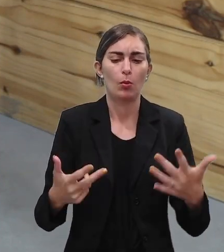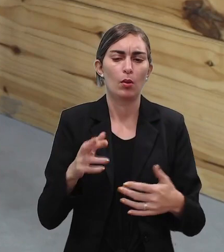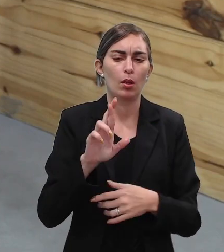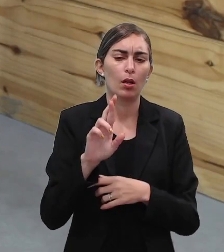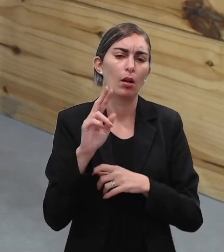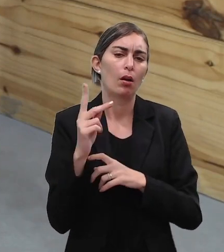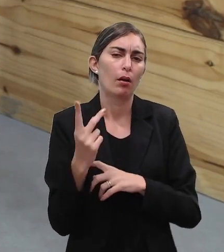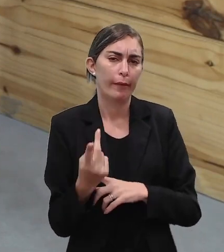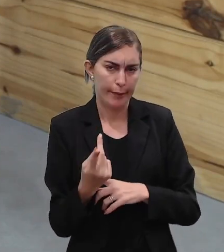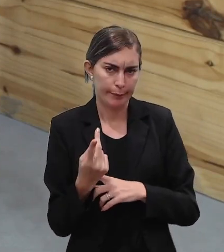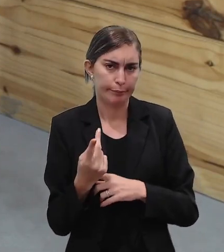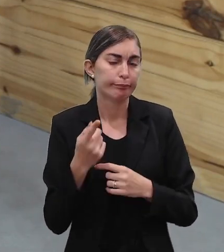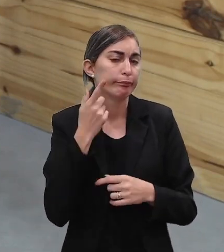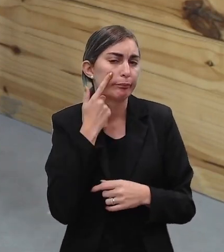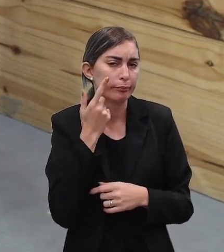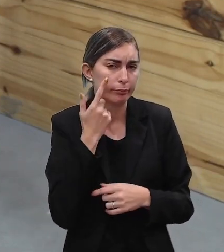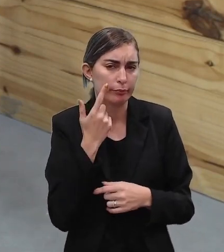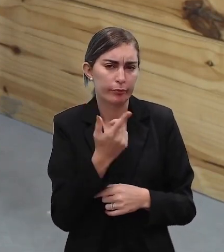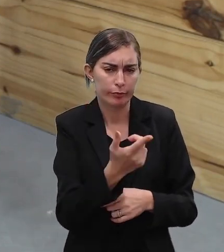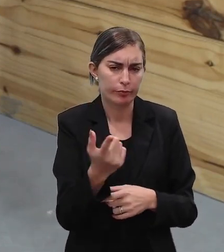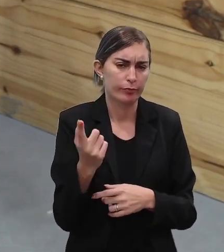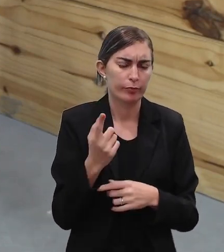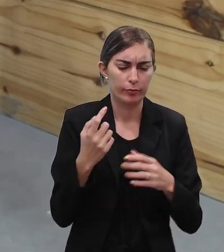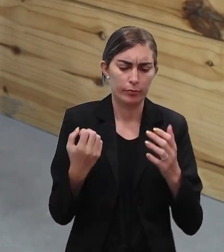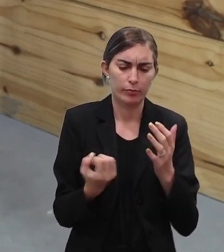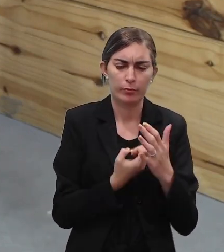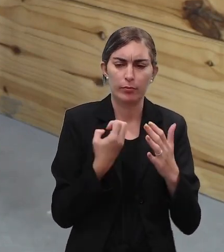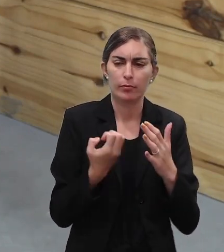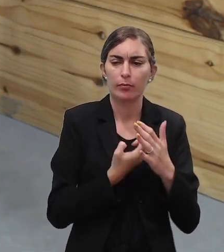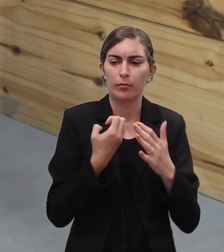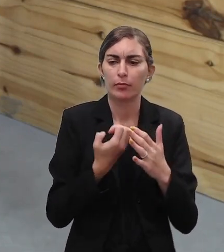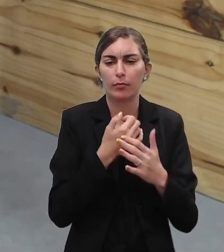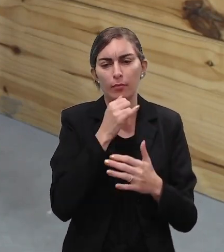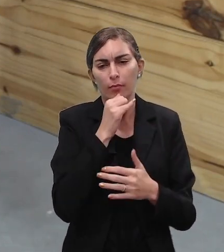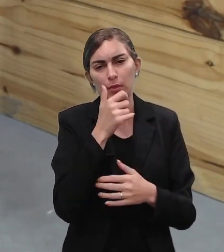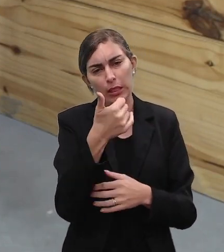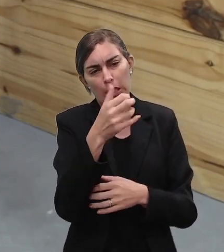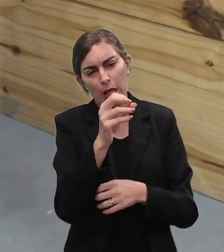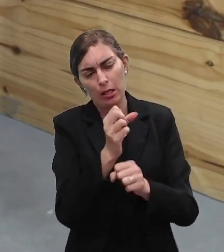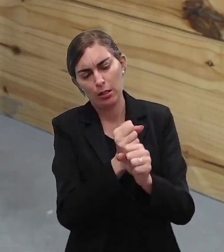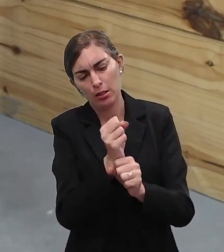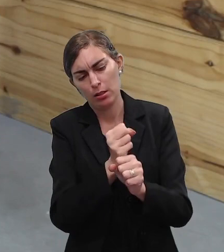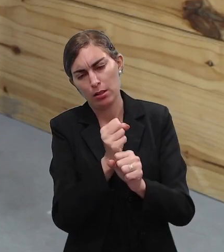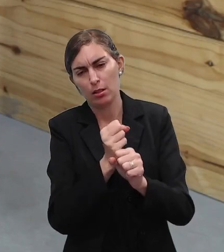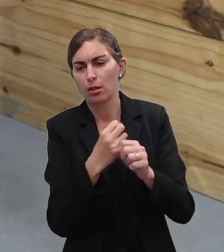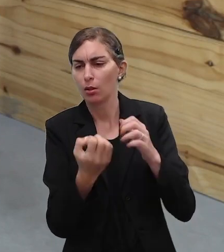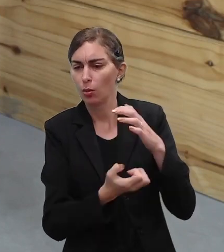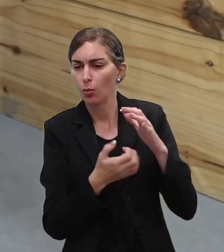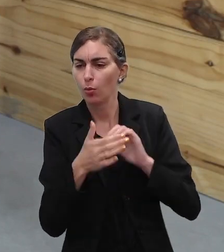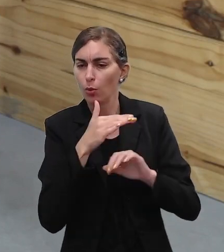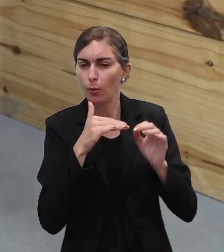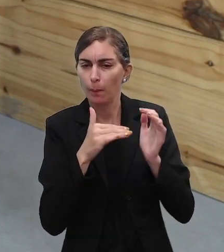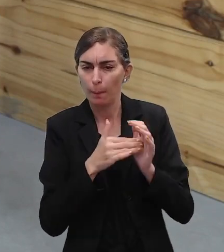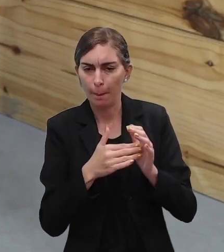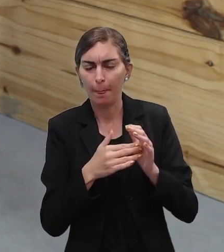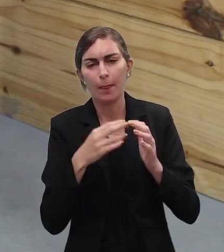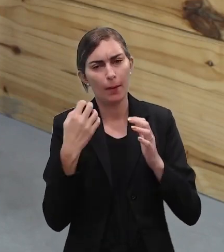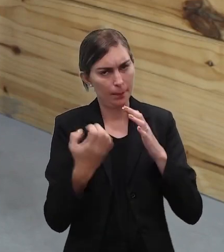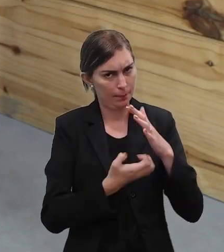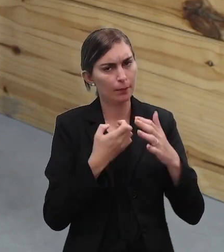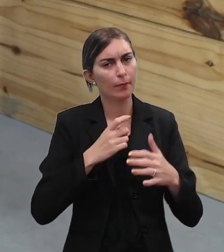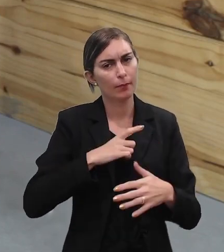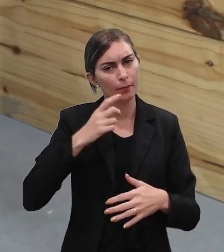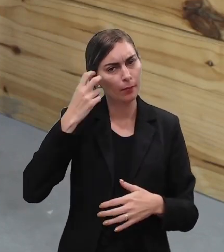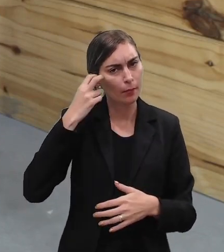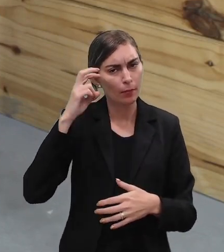humanos? Vamos lá. Você saiu de uma empresa, professora, que digamos você passou 10 anos lá. Toda empresa ela tem uma cultura, cada